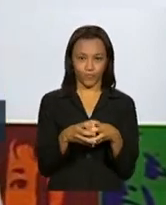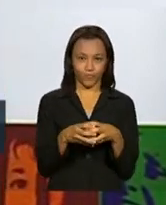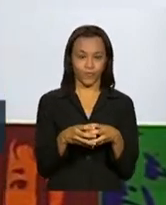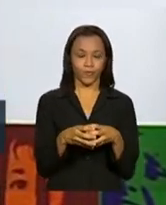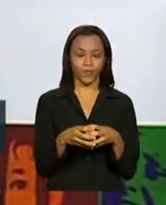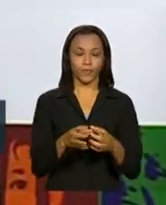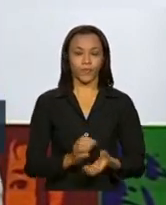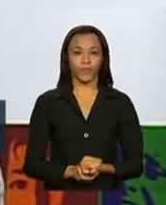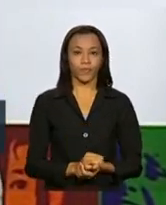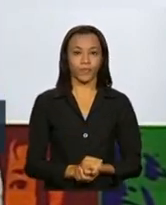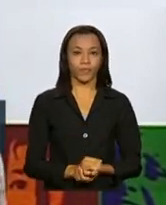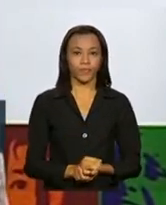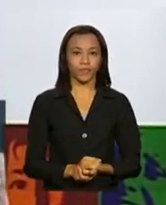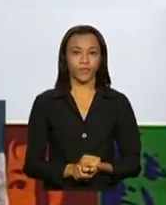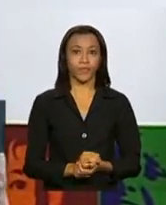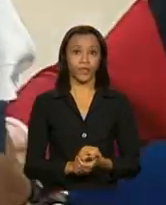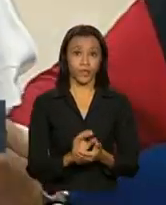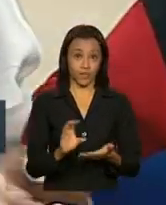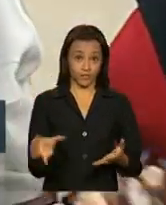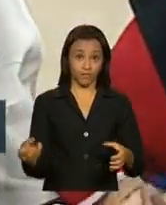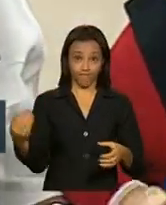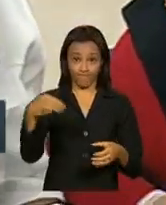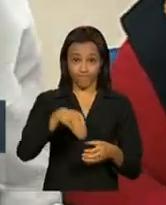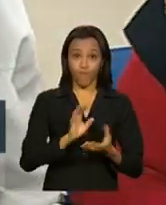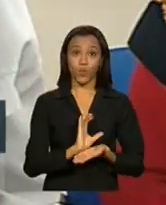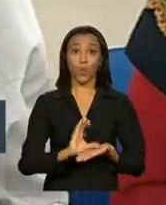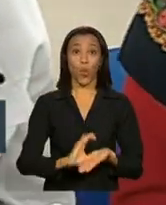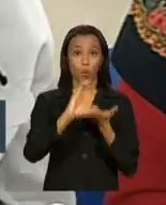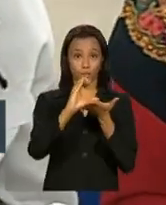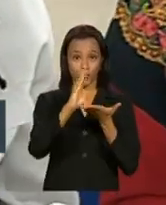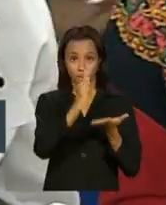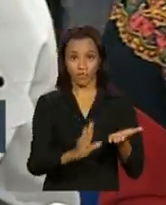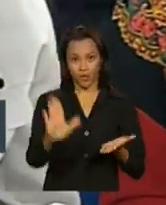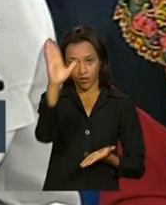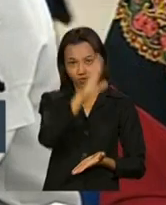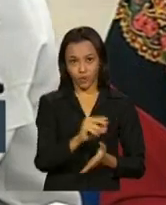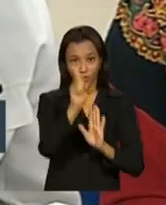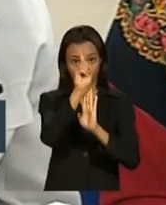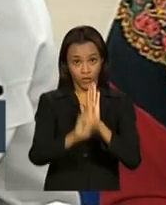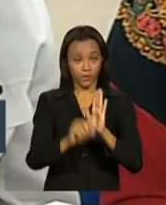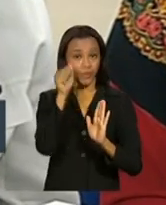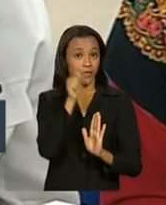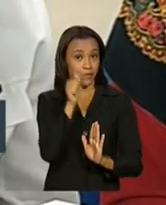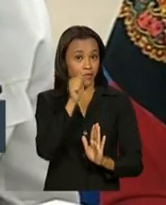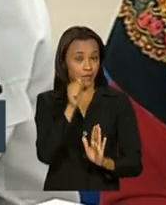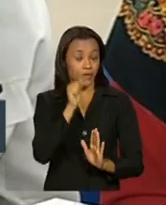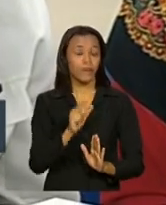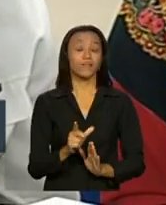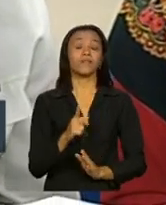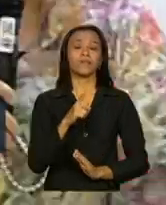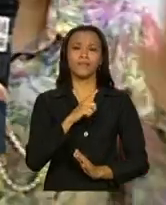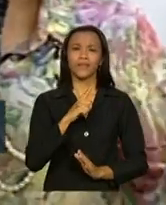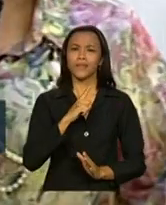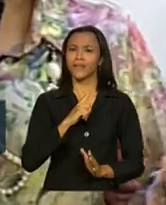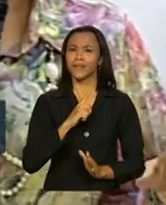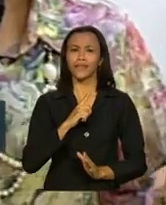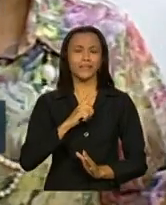eh no Conselho Nacional dos direitos da mulher tem inúmeros